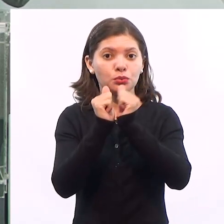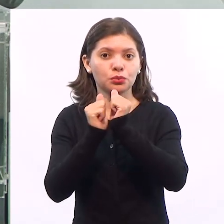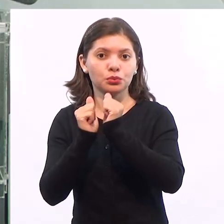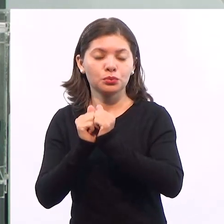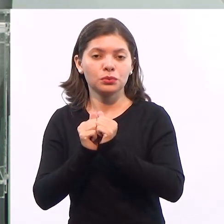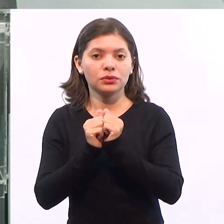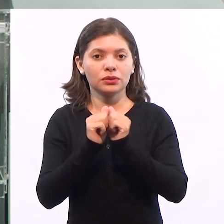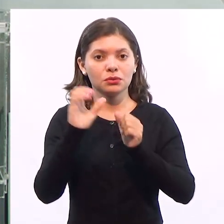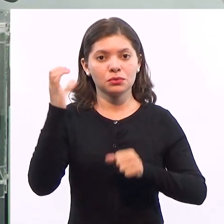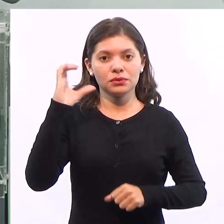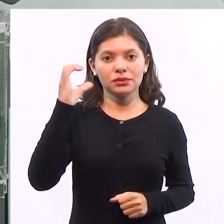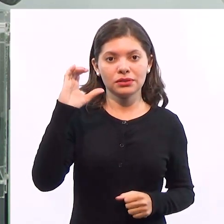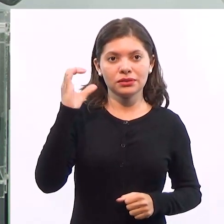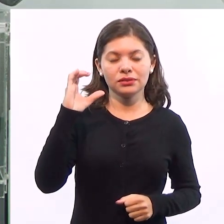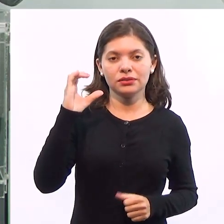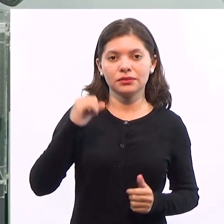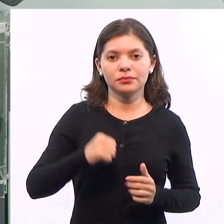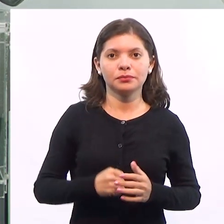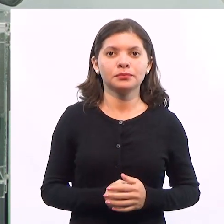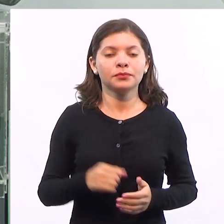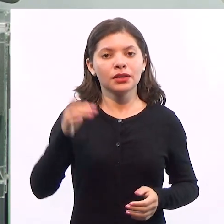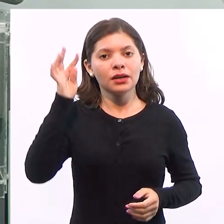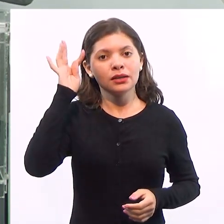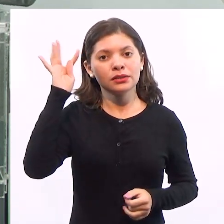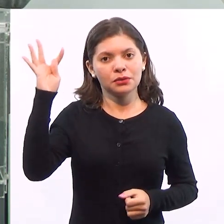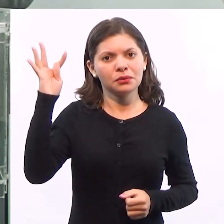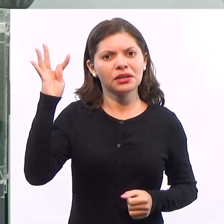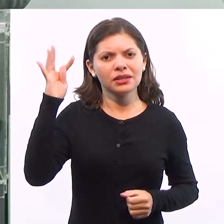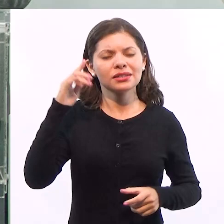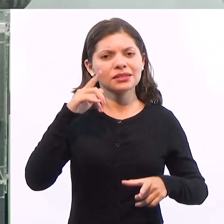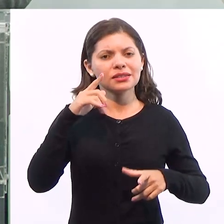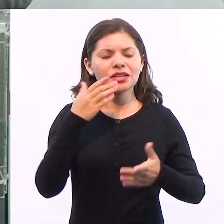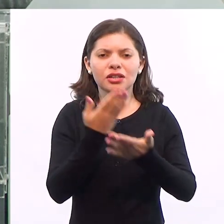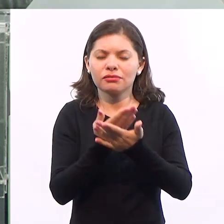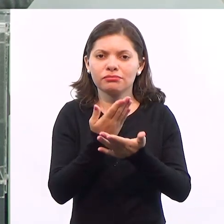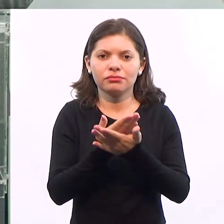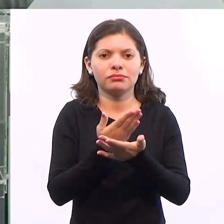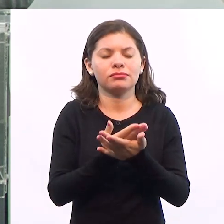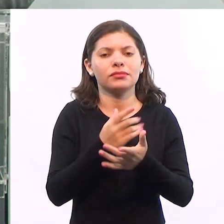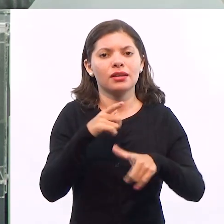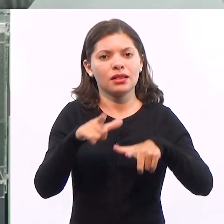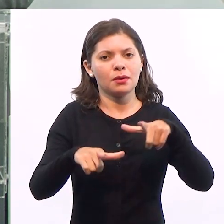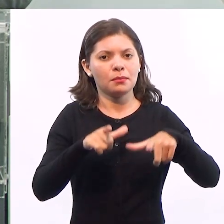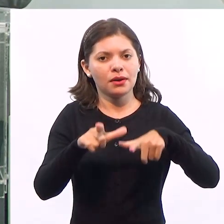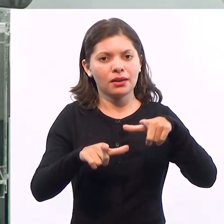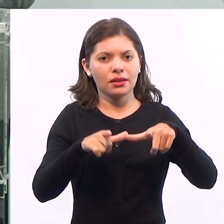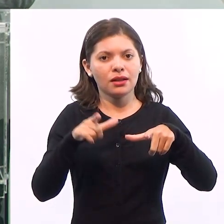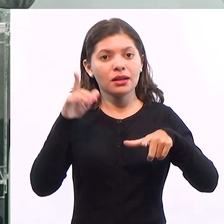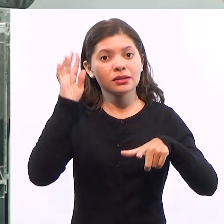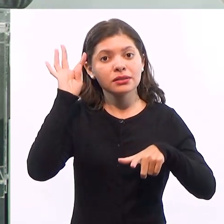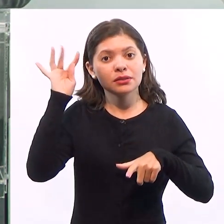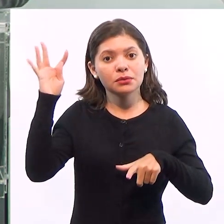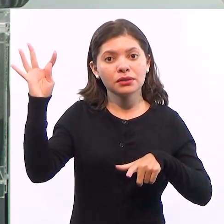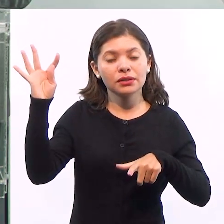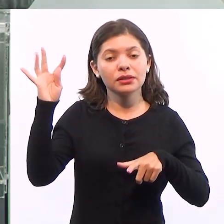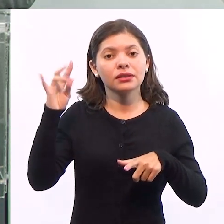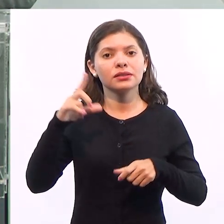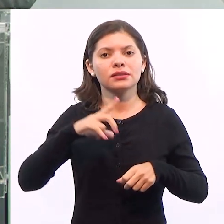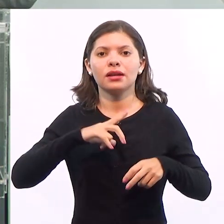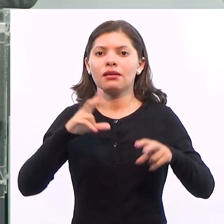mas principalmente as suas sub-áreas. Tá? E as teorias elas trabalham dessa forma também. As teorias elas